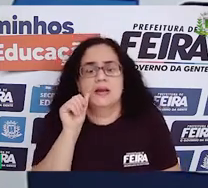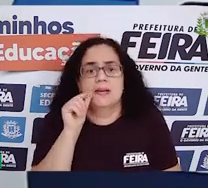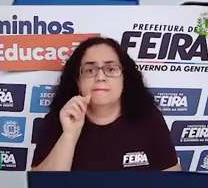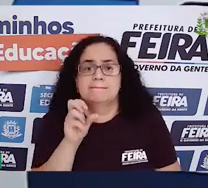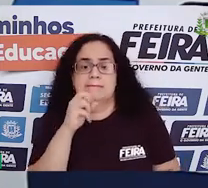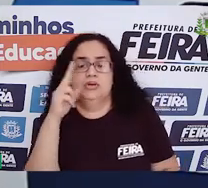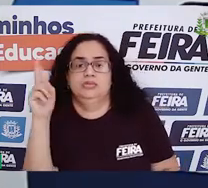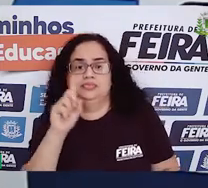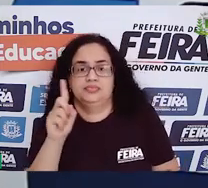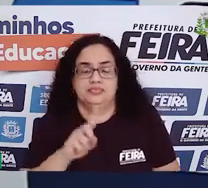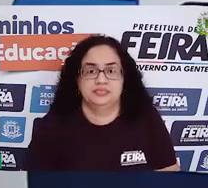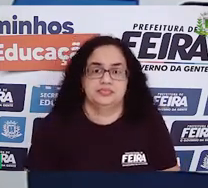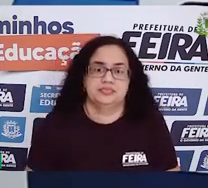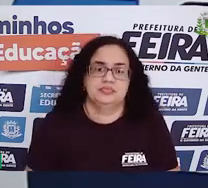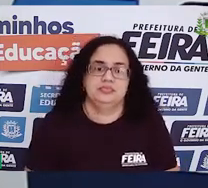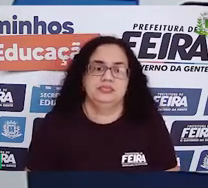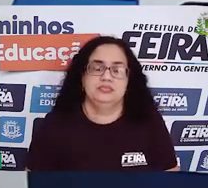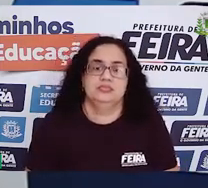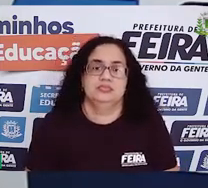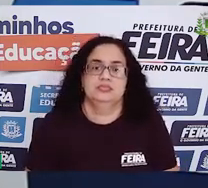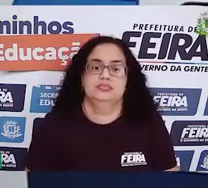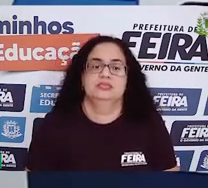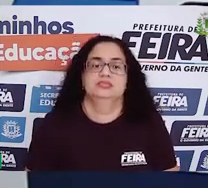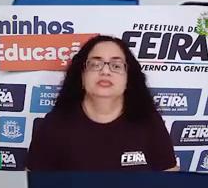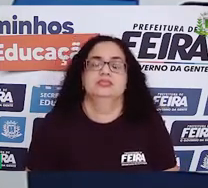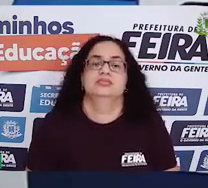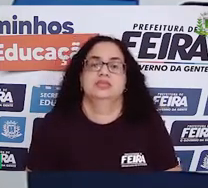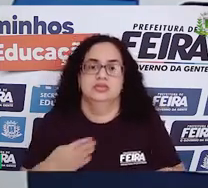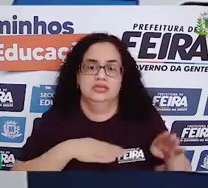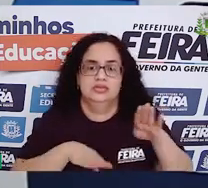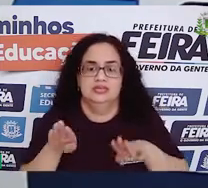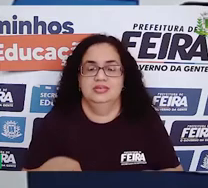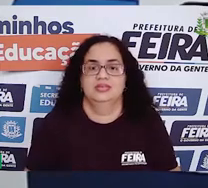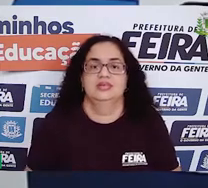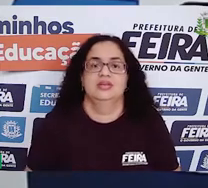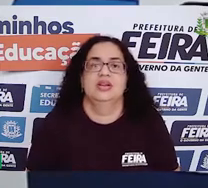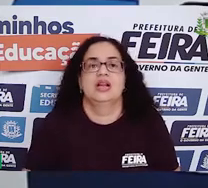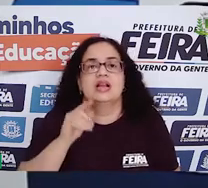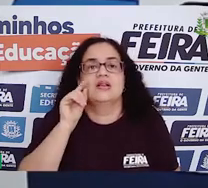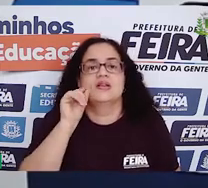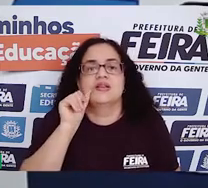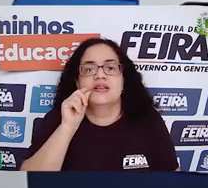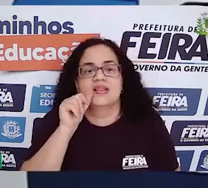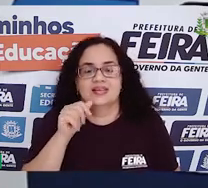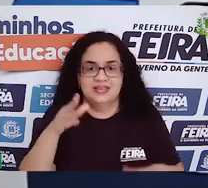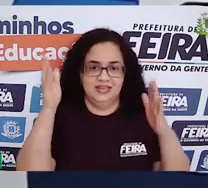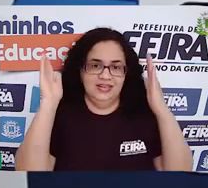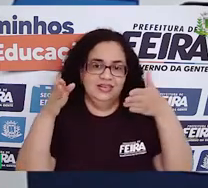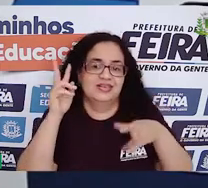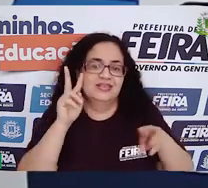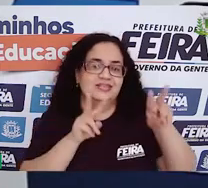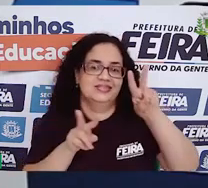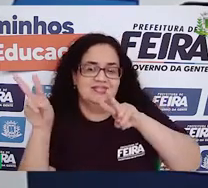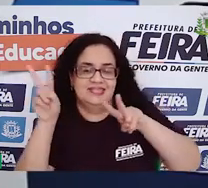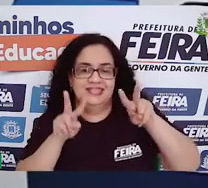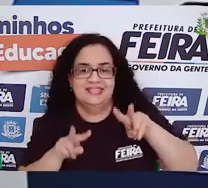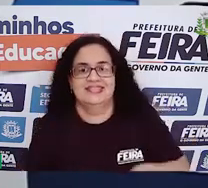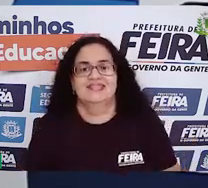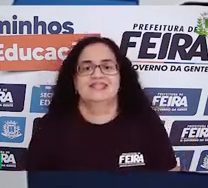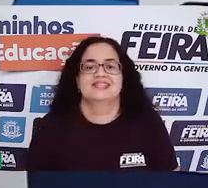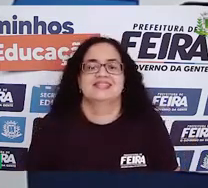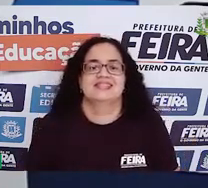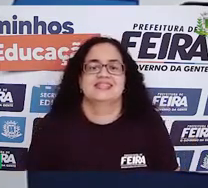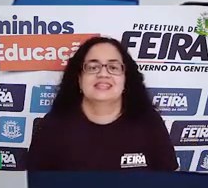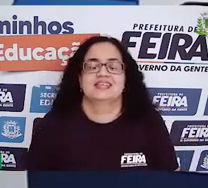não. Então, observamos a flexibilidade do lápis. Agora, a gente vai observar a flexibilidade,